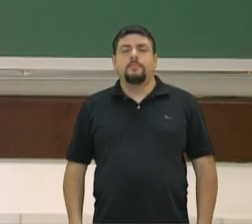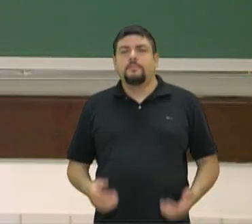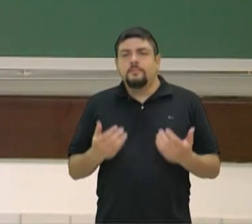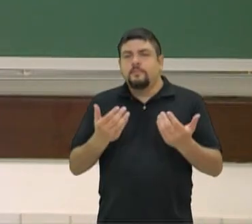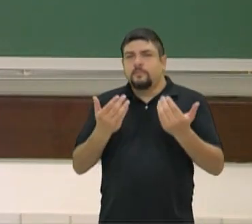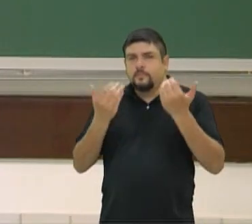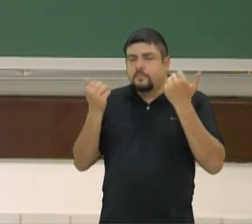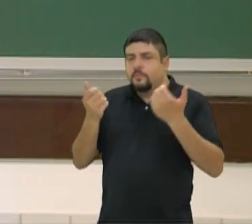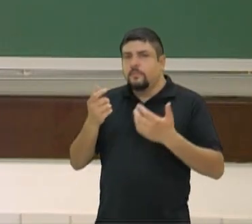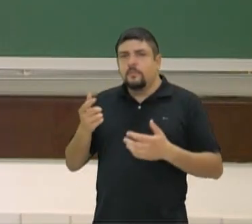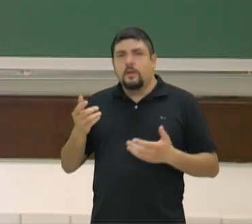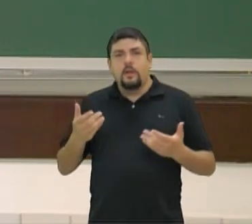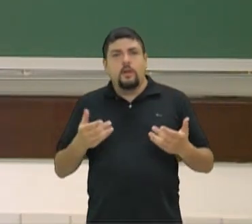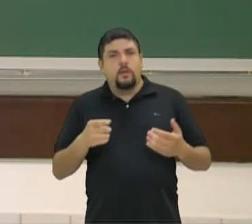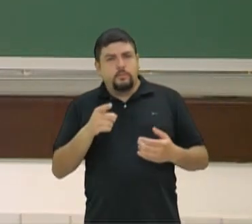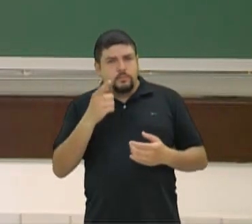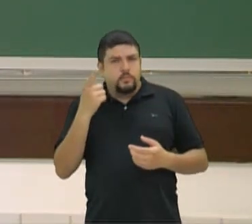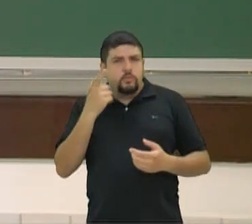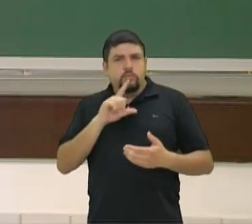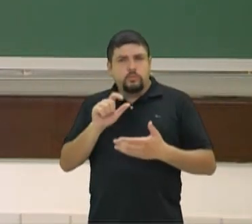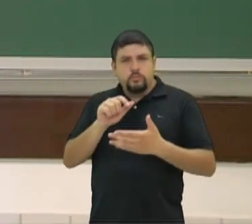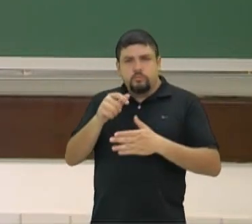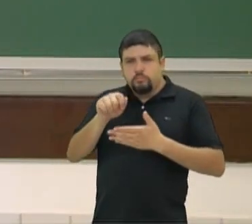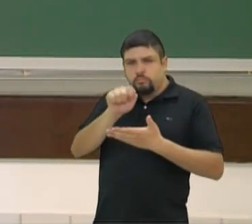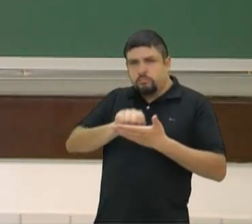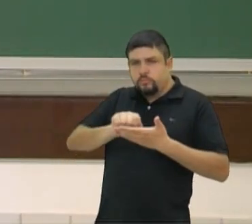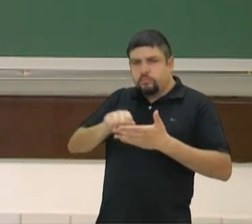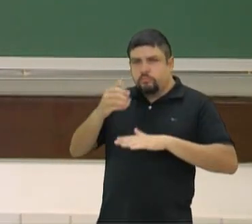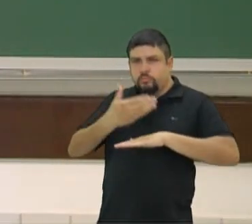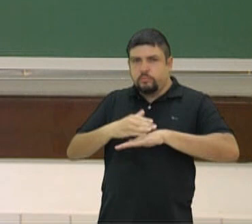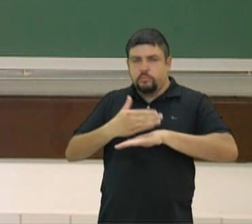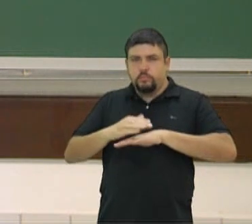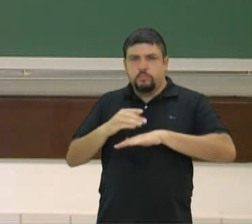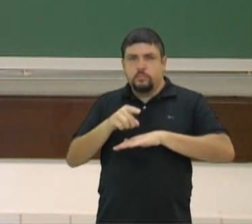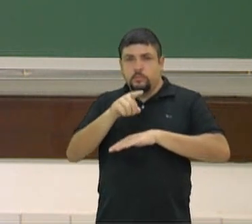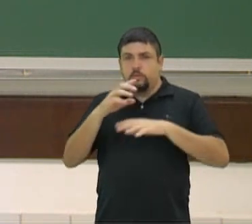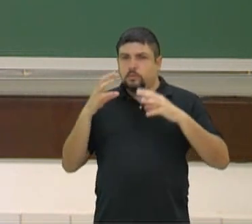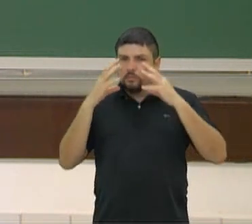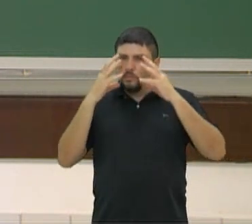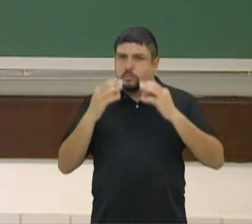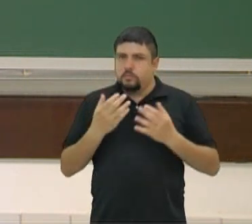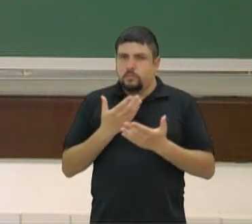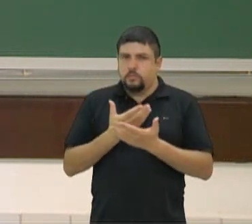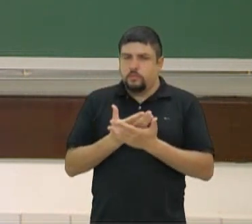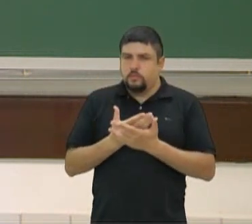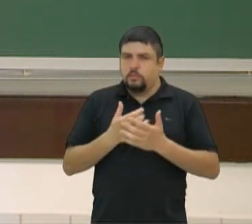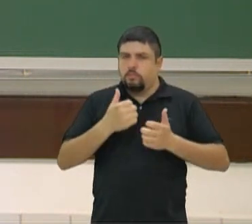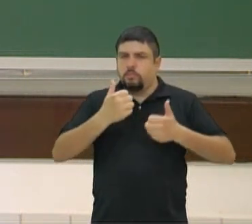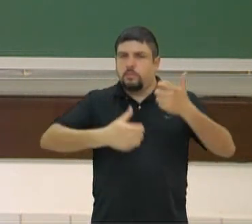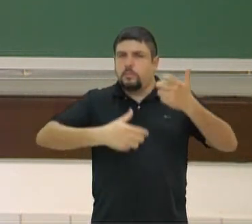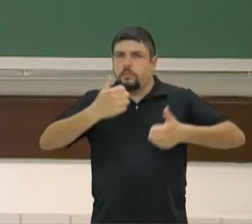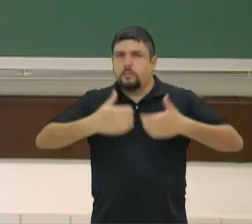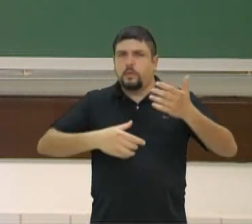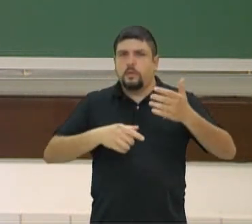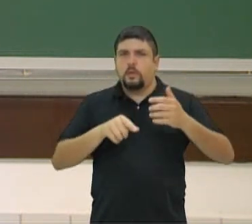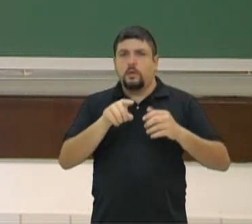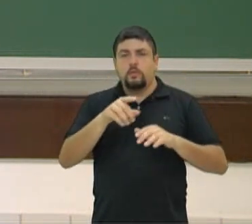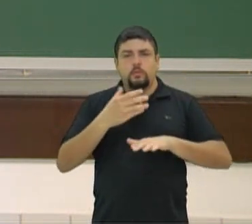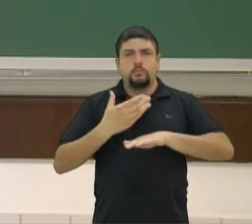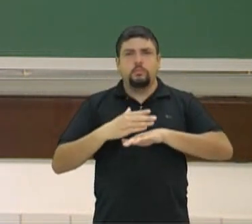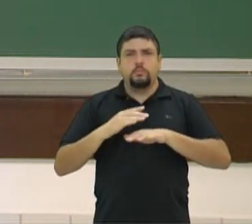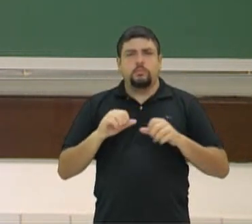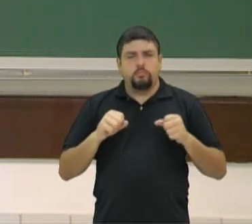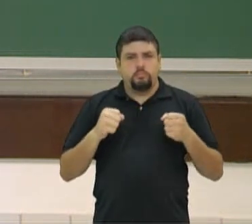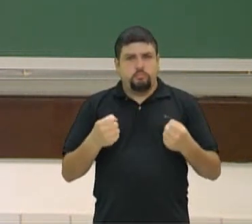Vamos lá, gente? Conseguiram resolver? Estão prestando atenção naquilo que nós estamos falando, insistindo que você deve fazer seu